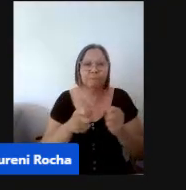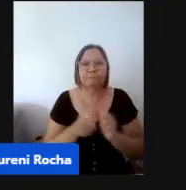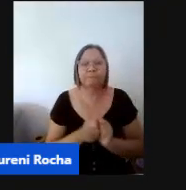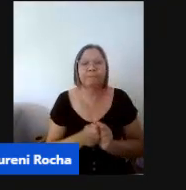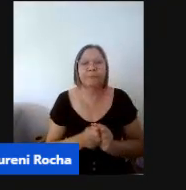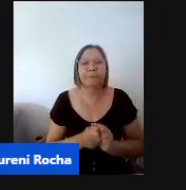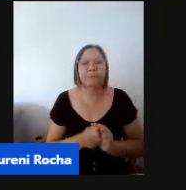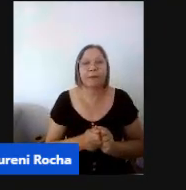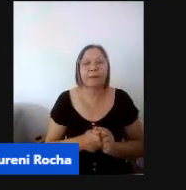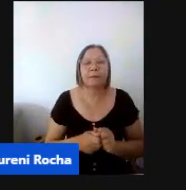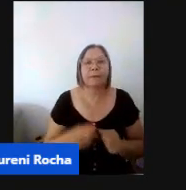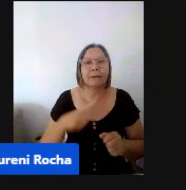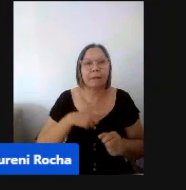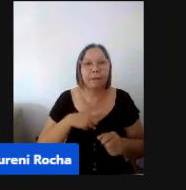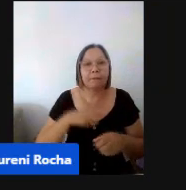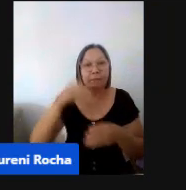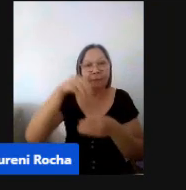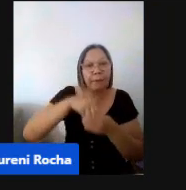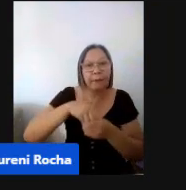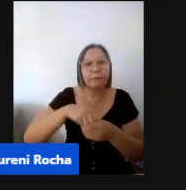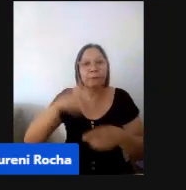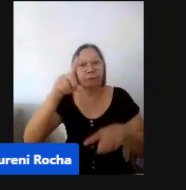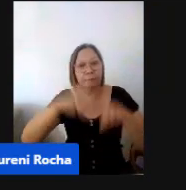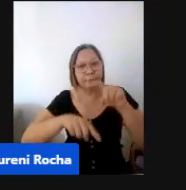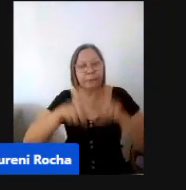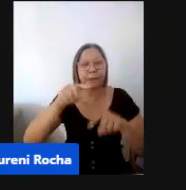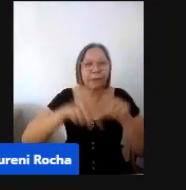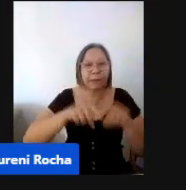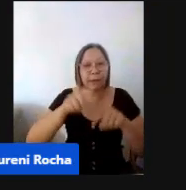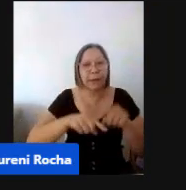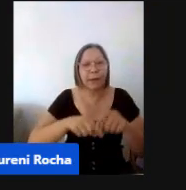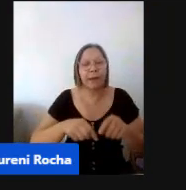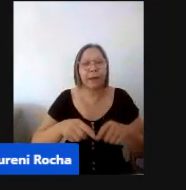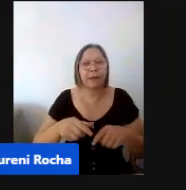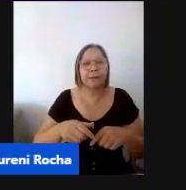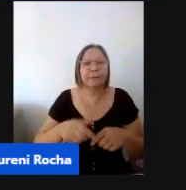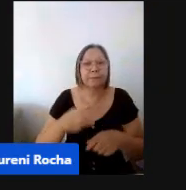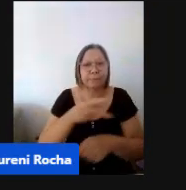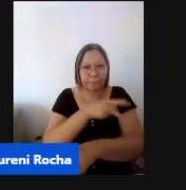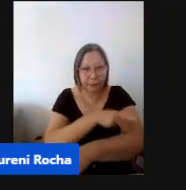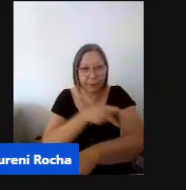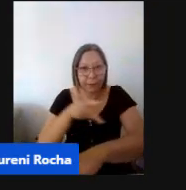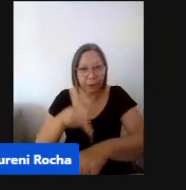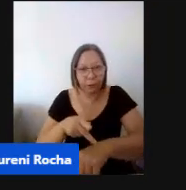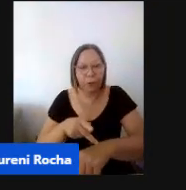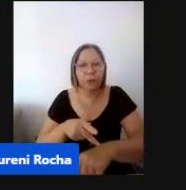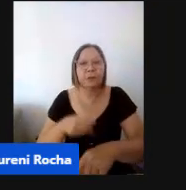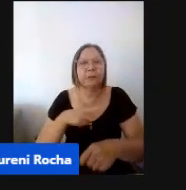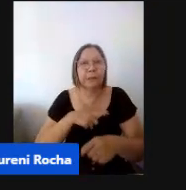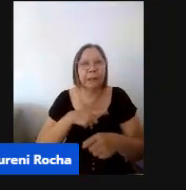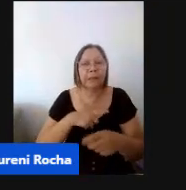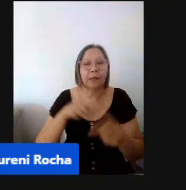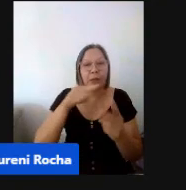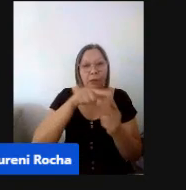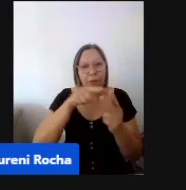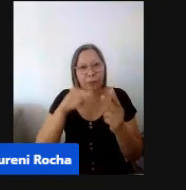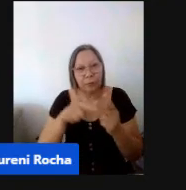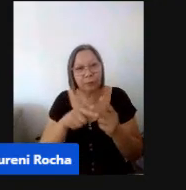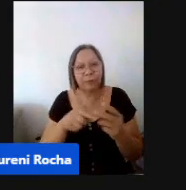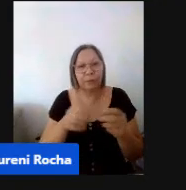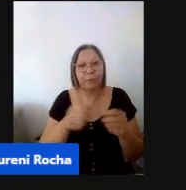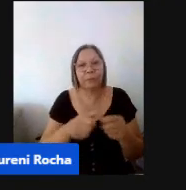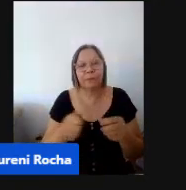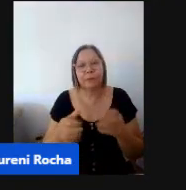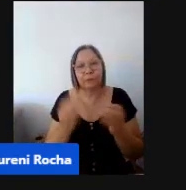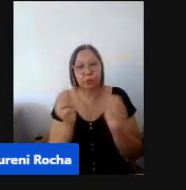materiais pedagógicos, eles ainda reproduzem um casal heterossexual, branco, cristão, eu